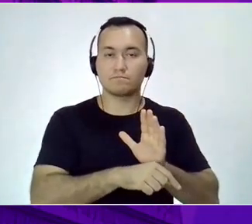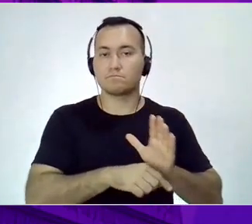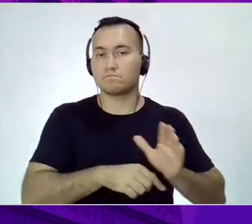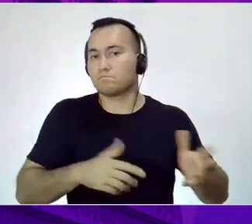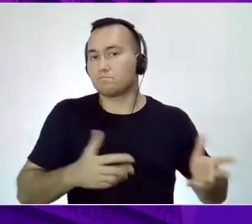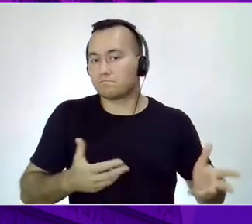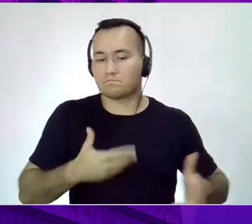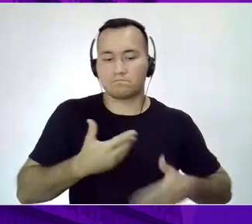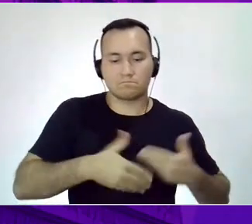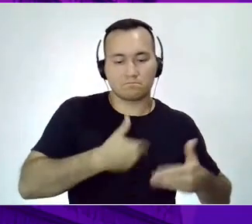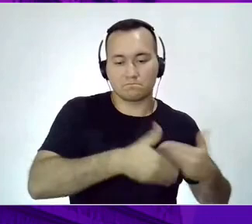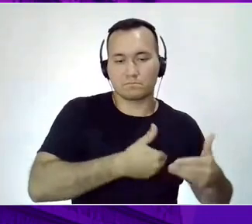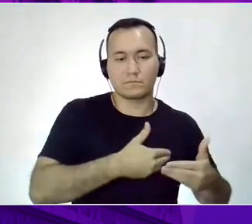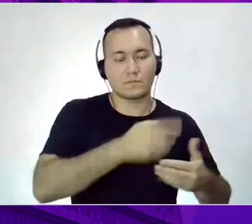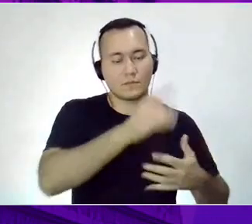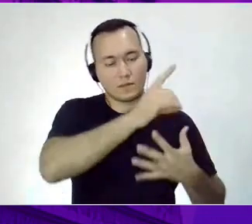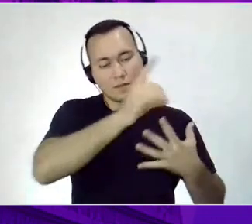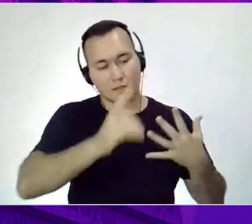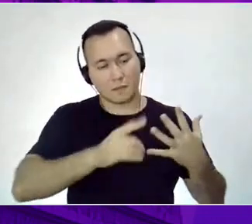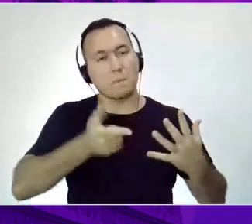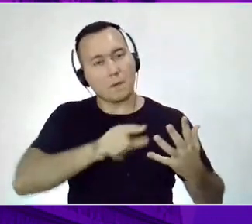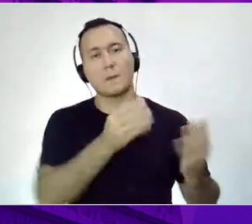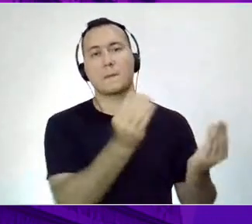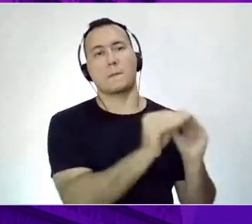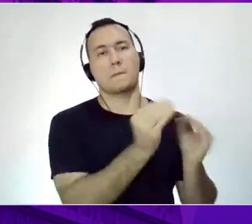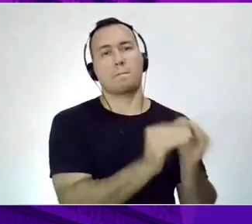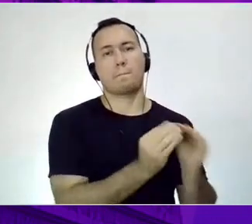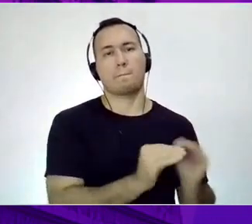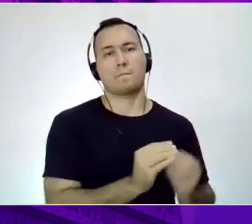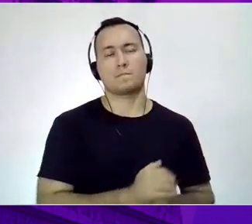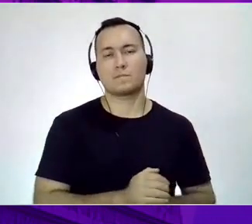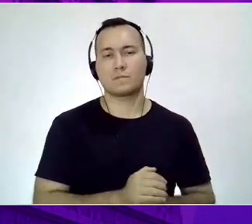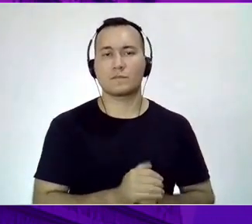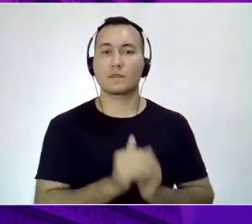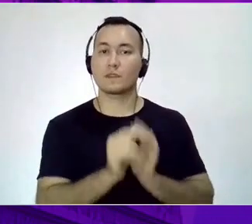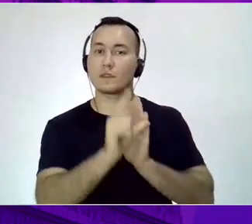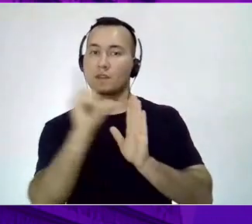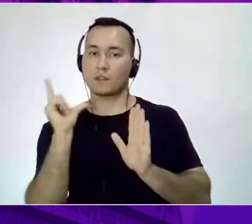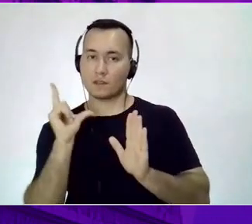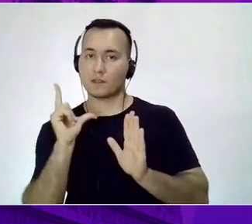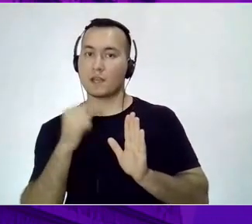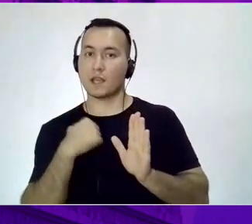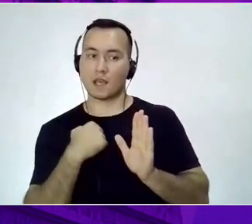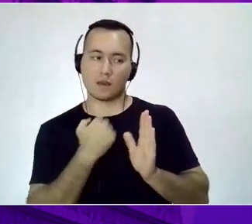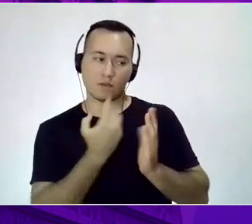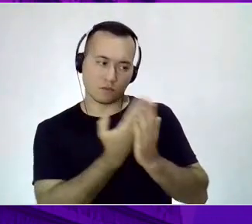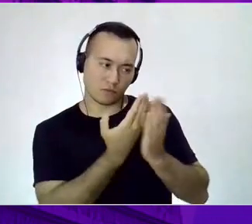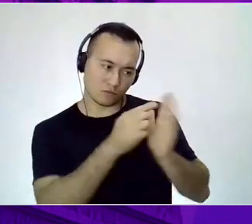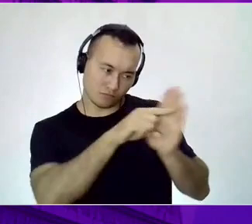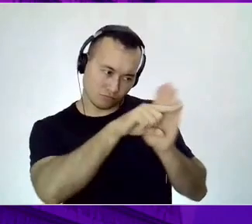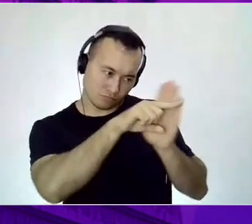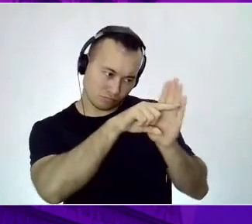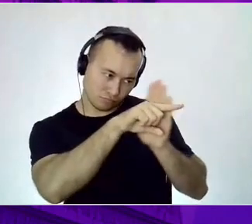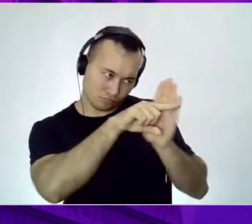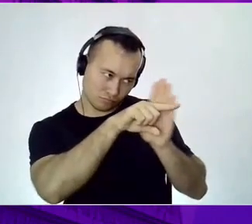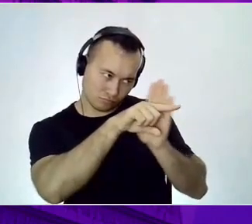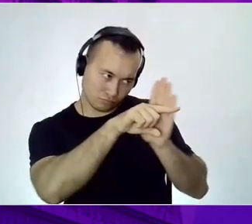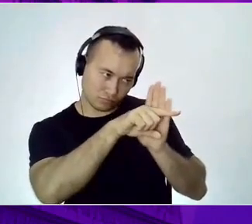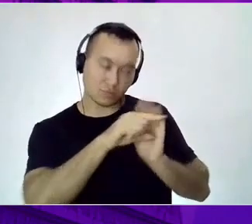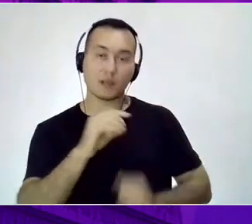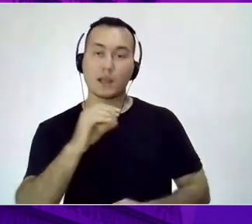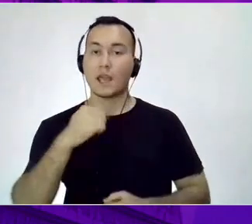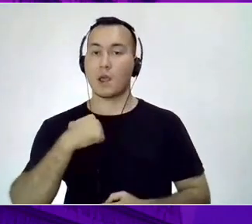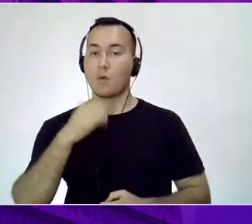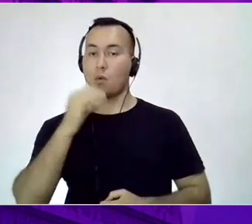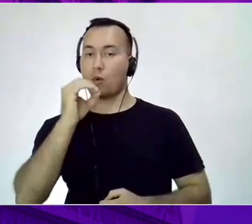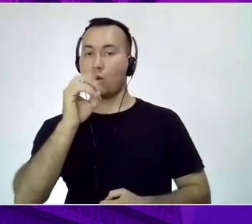oráculo de testes pré-definido quando eu desenhei o sistema, ele não serve mais. Eu vou precisar de mais volume. Como é